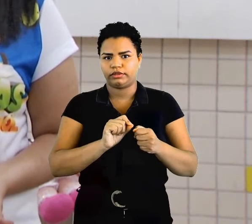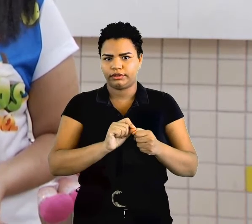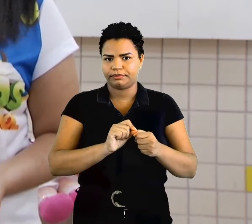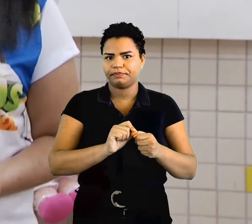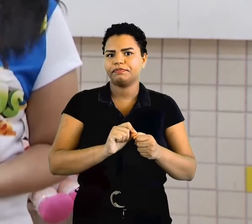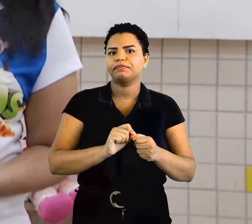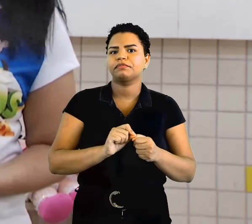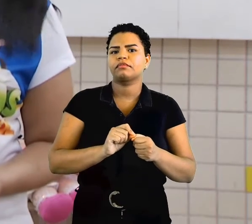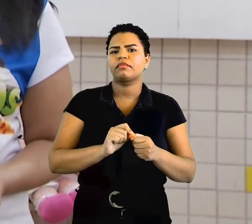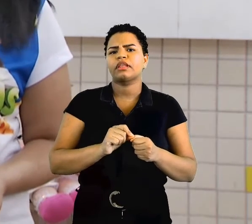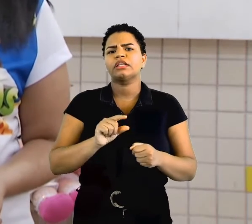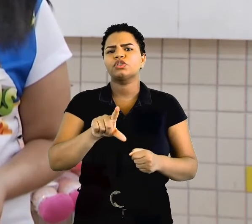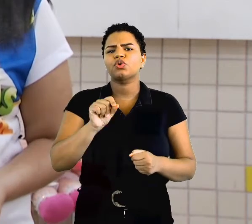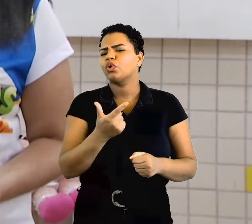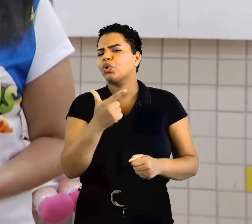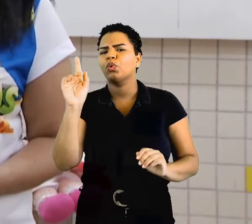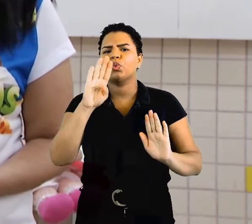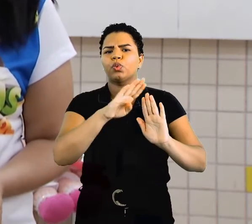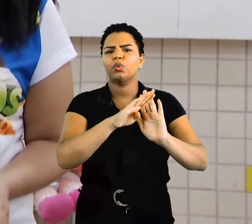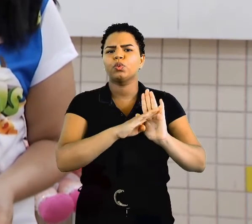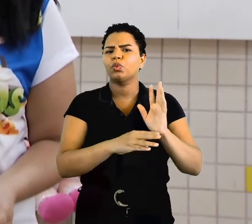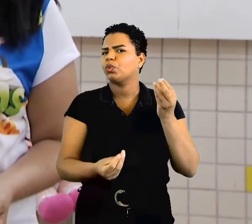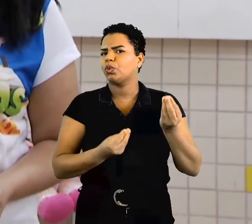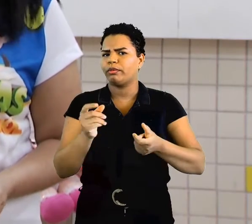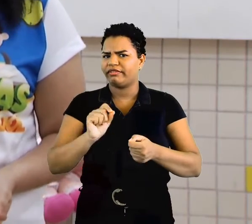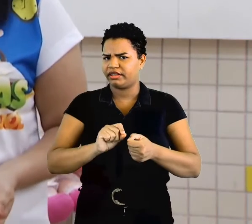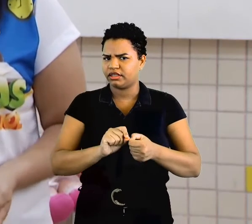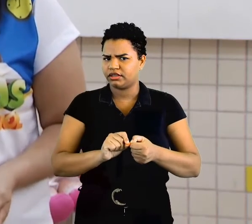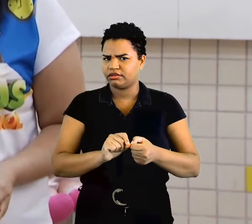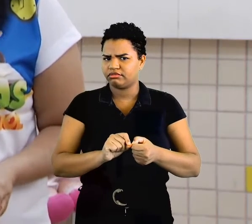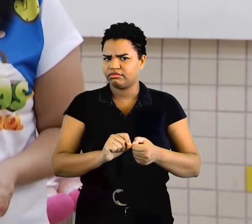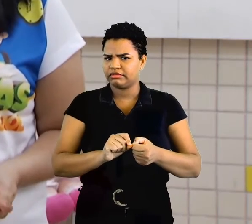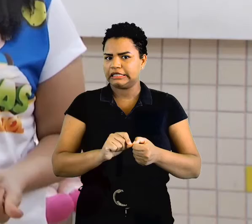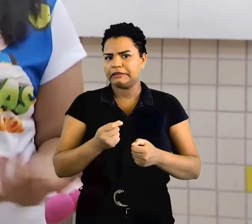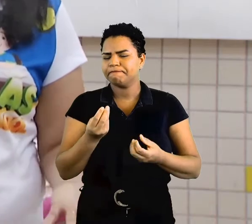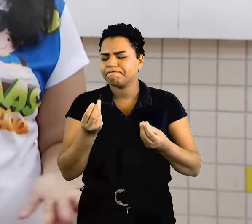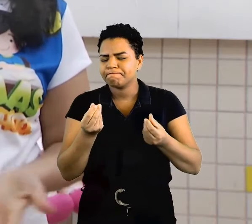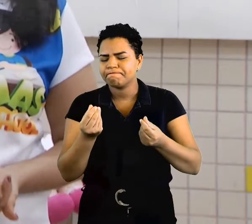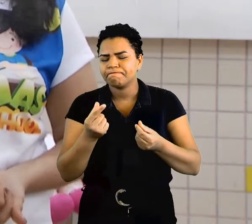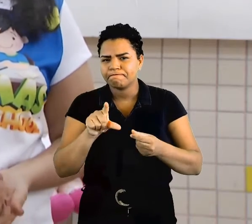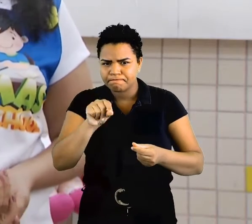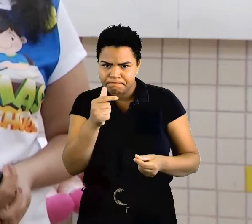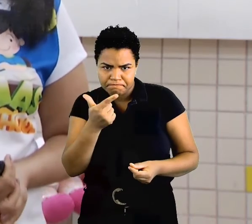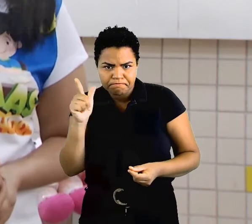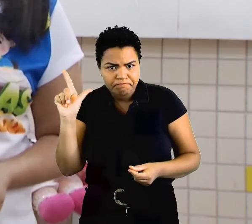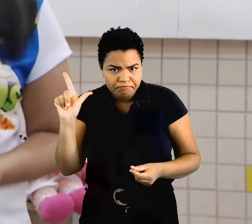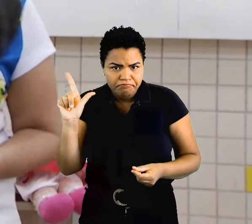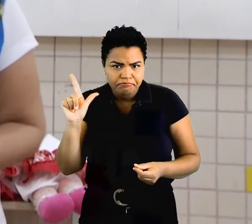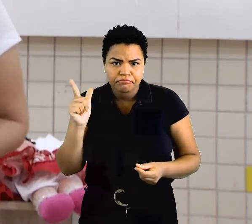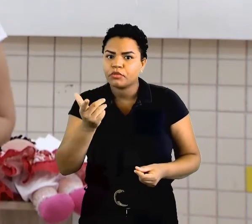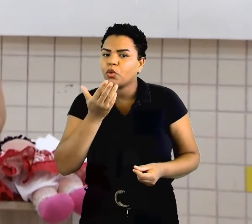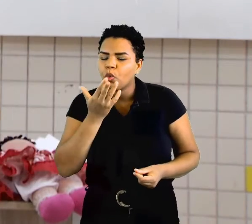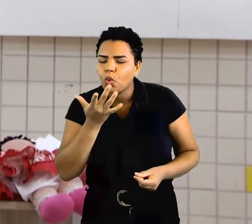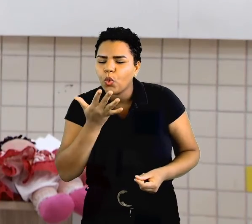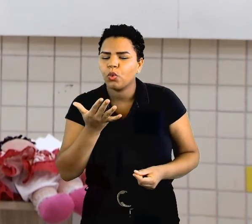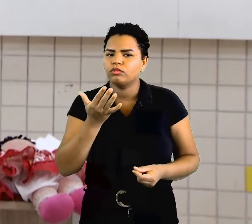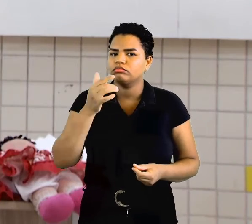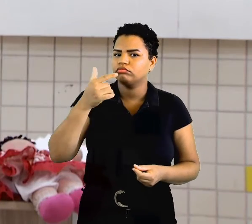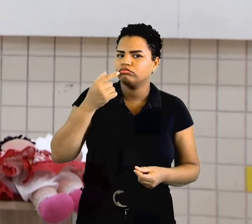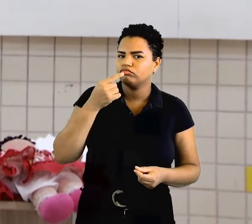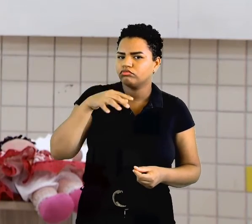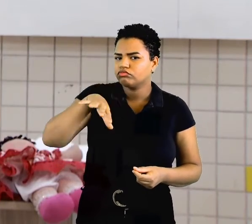receitas, como que você faria? Você iria escolher pelo sabor? Pela cor? Pelo cheiro? Não